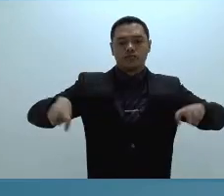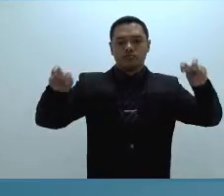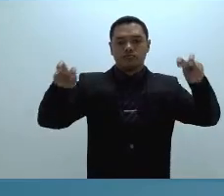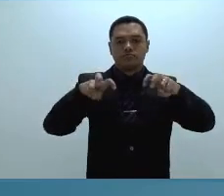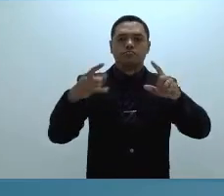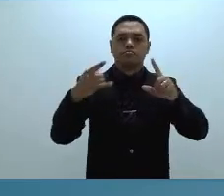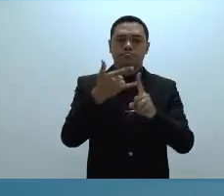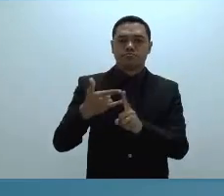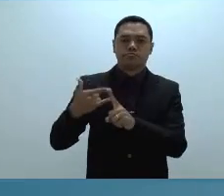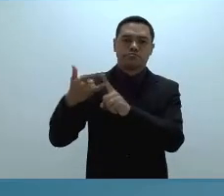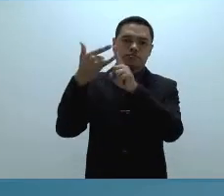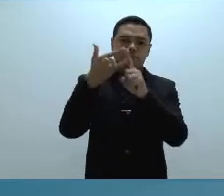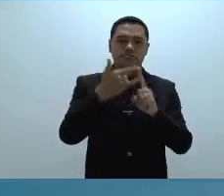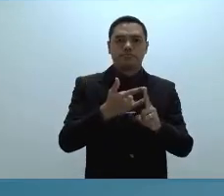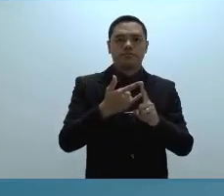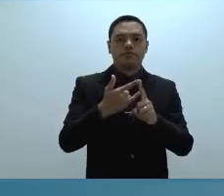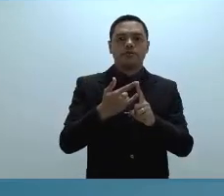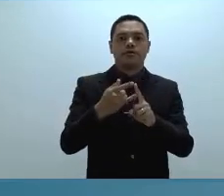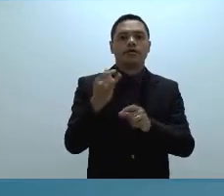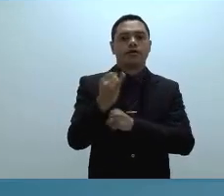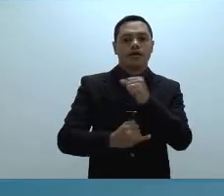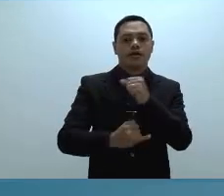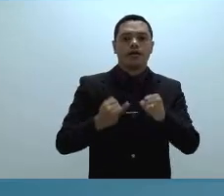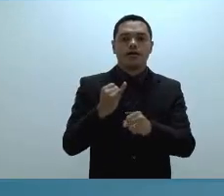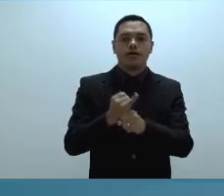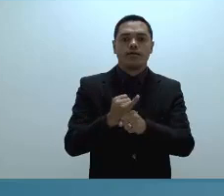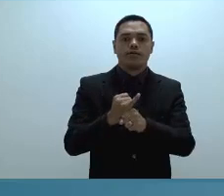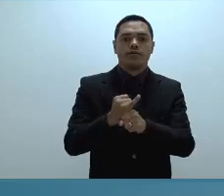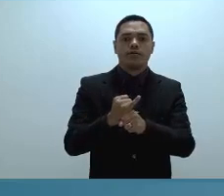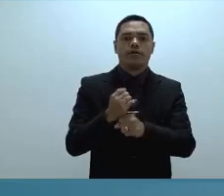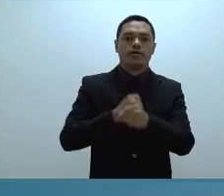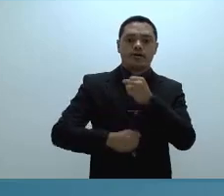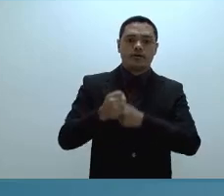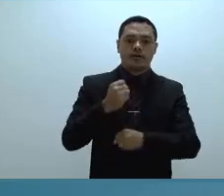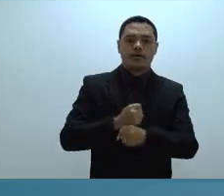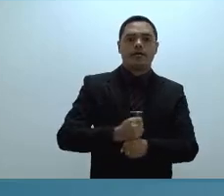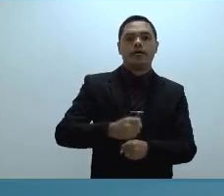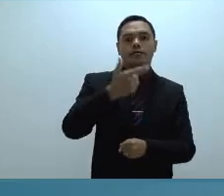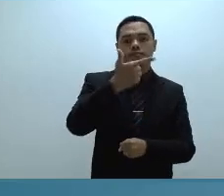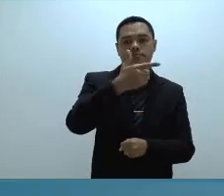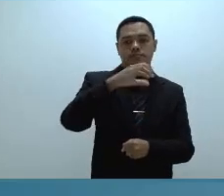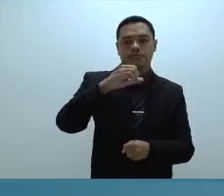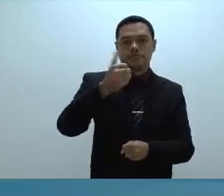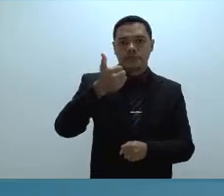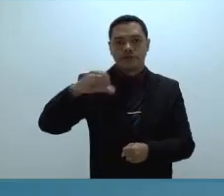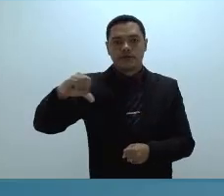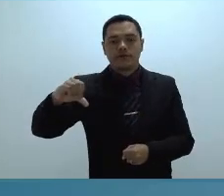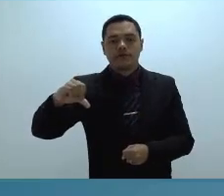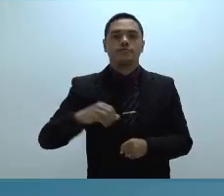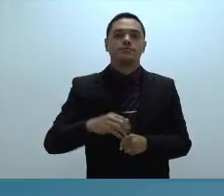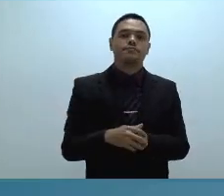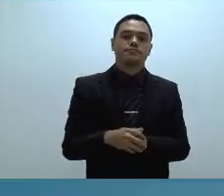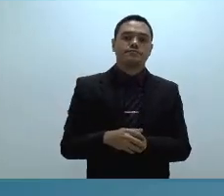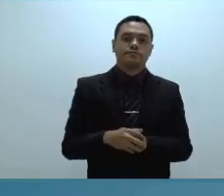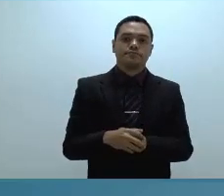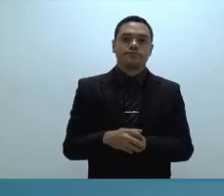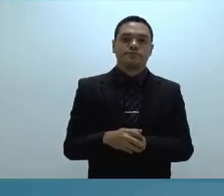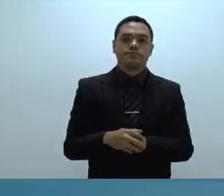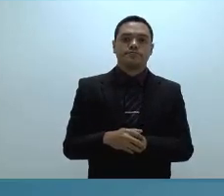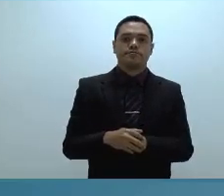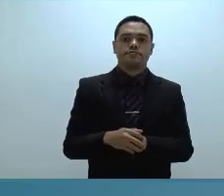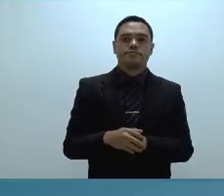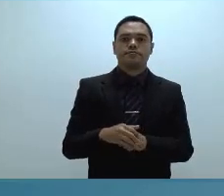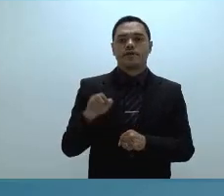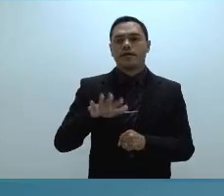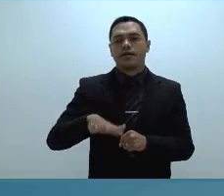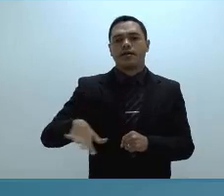virtual, 11ª sessão ordinária do plenário virtual de 2019. As circunstâncias certamente trouxeram empecilhos para ampliação